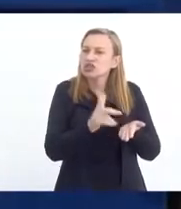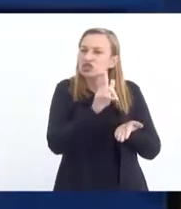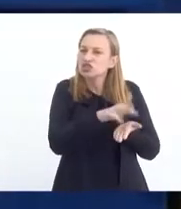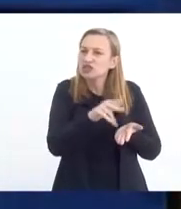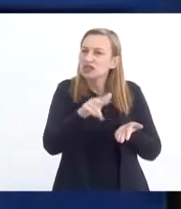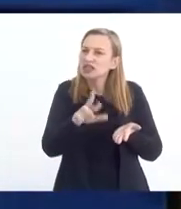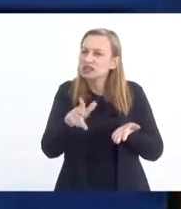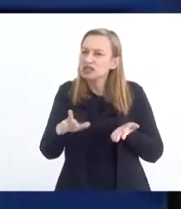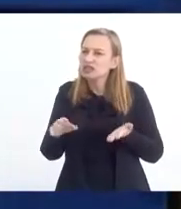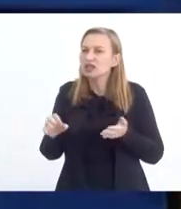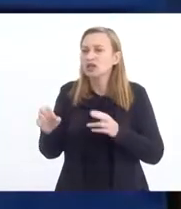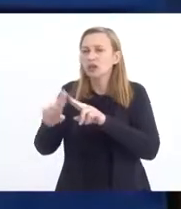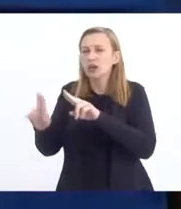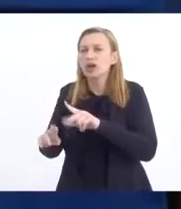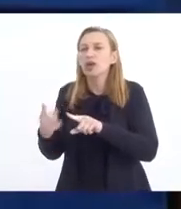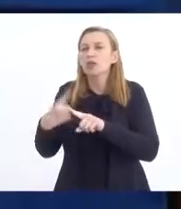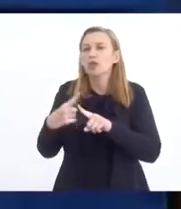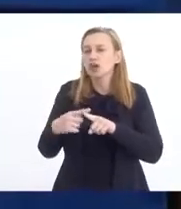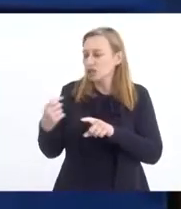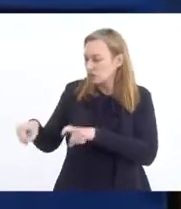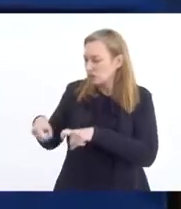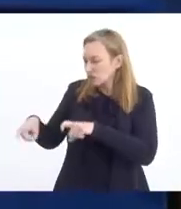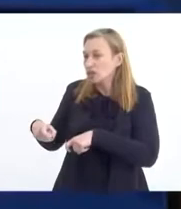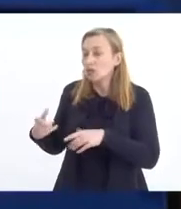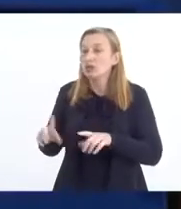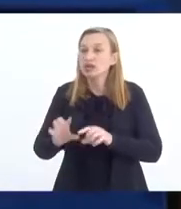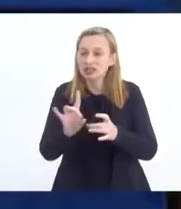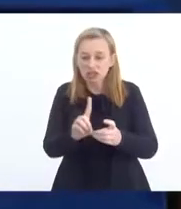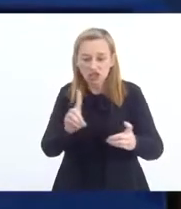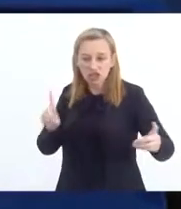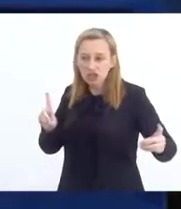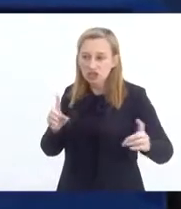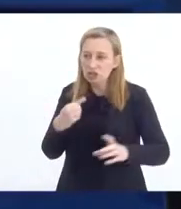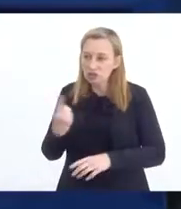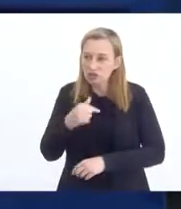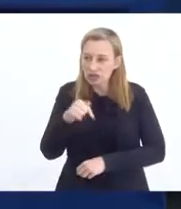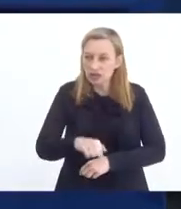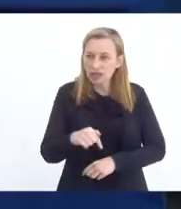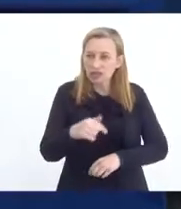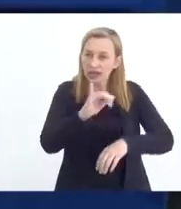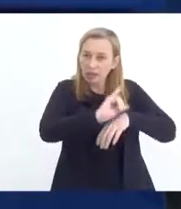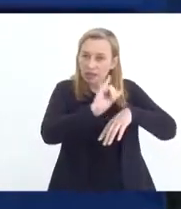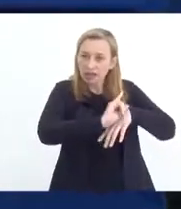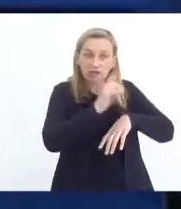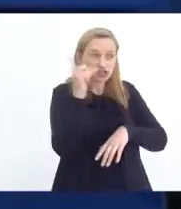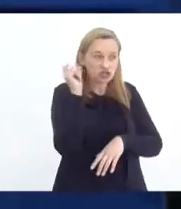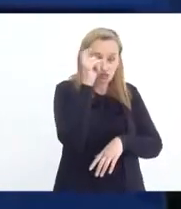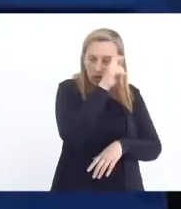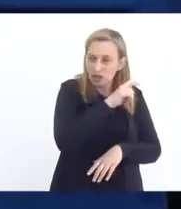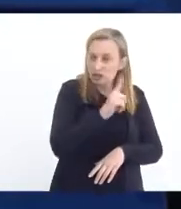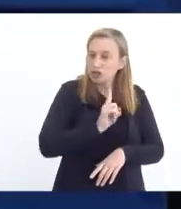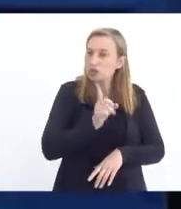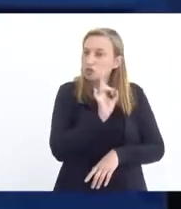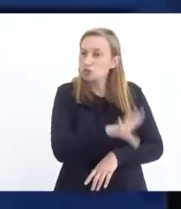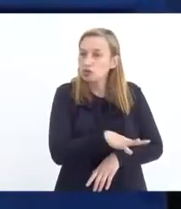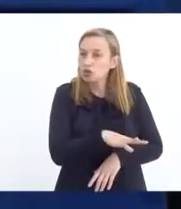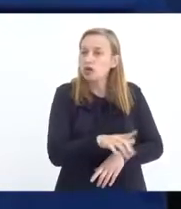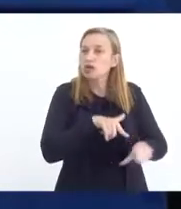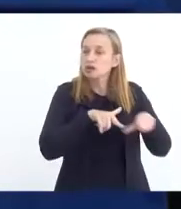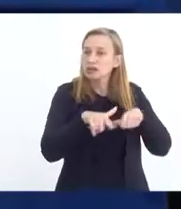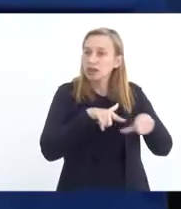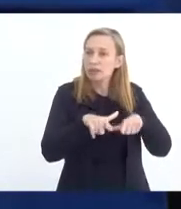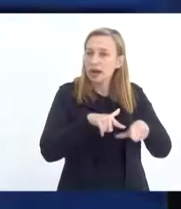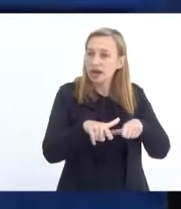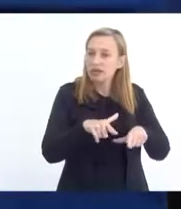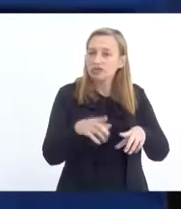diferenciado em relação à UERJ, porque estamos no interior. Então, essa distância nossa aqui da capital dificulta não só ao trabalho dos